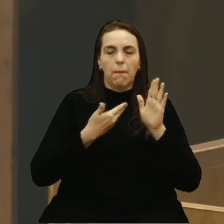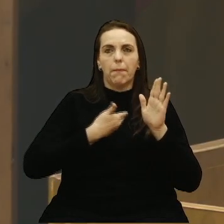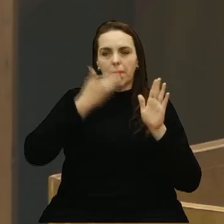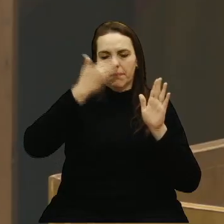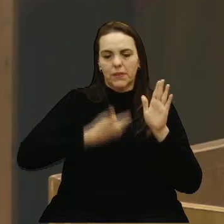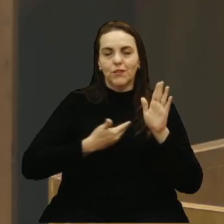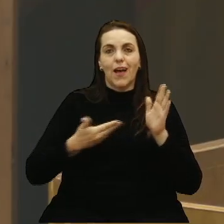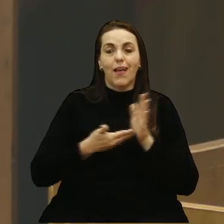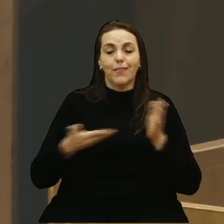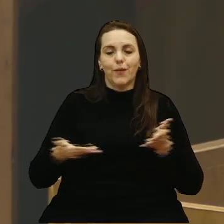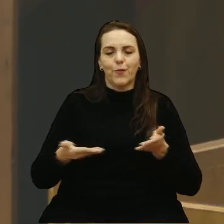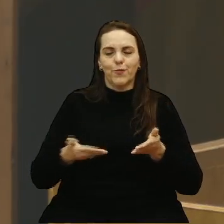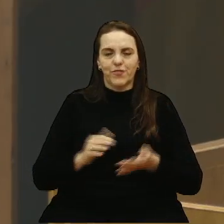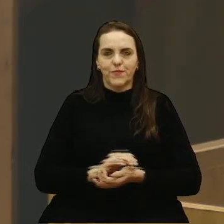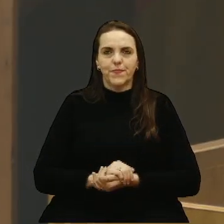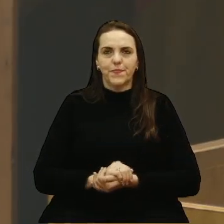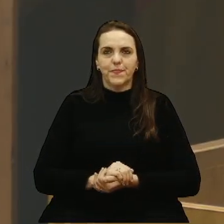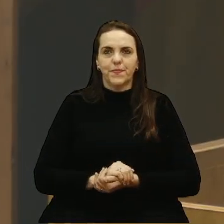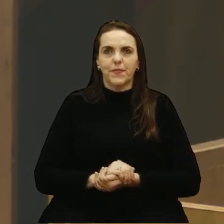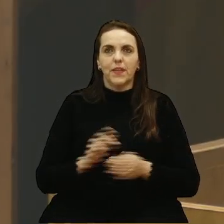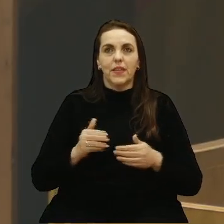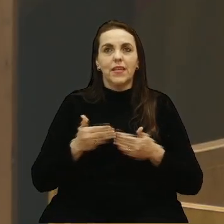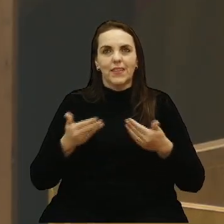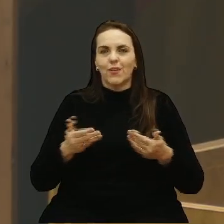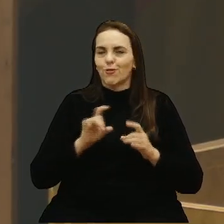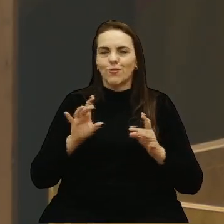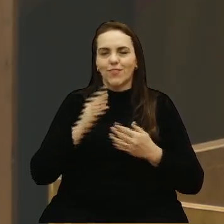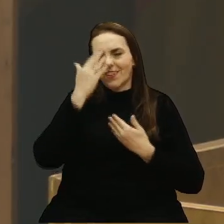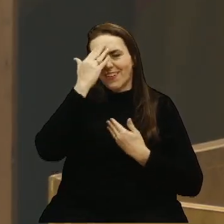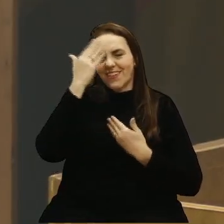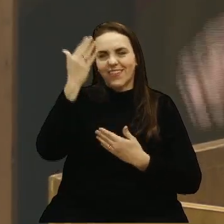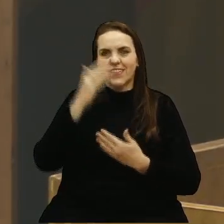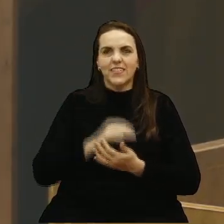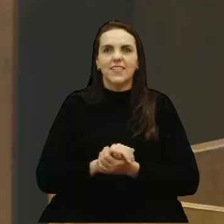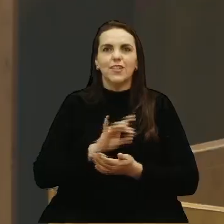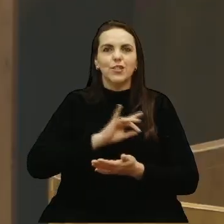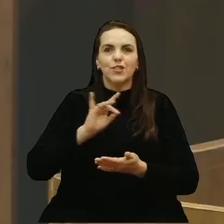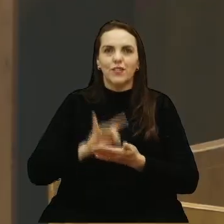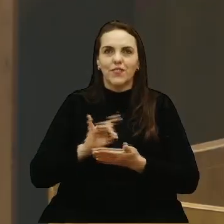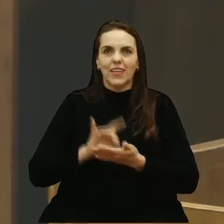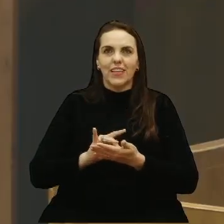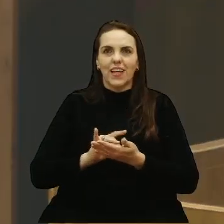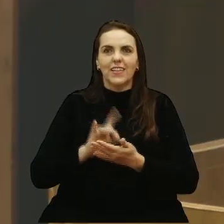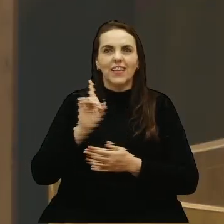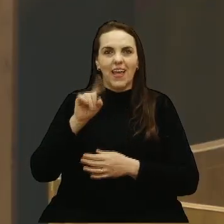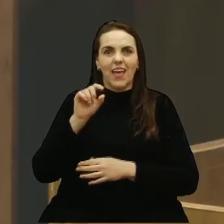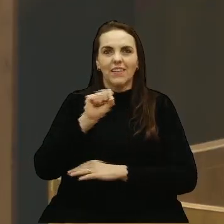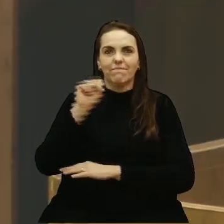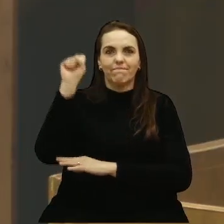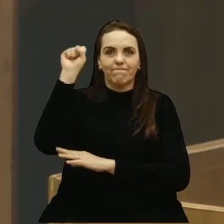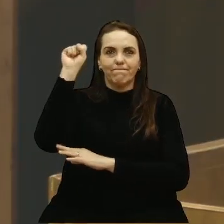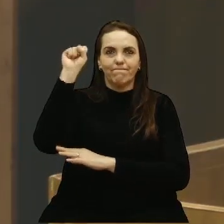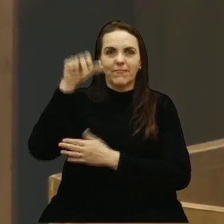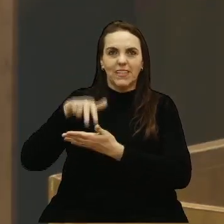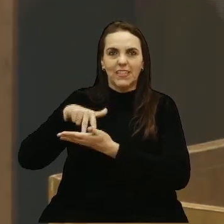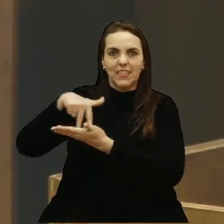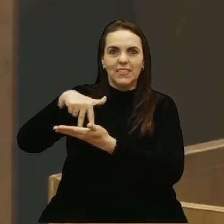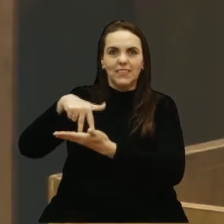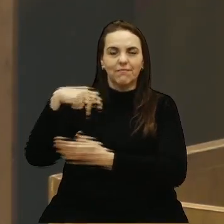até o dia de hoje. Então, eu só tenho a agradecer e realmente é resistência que a gente